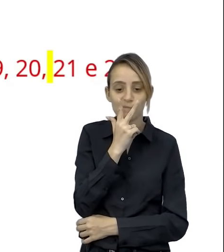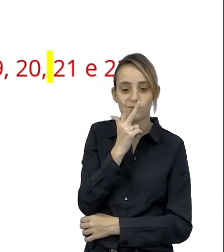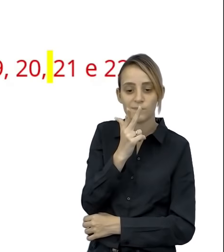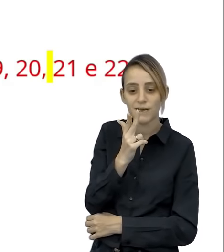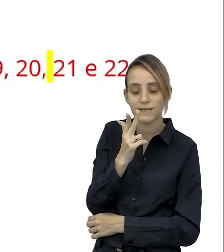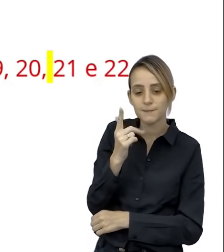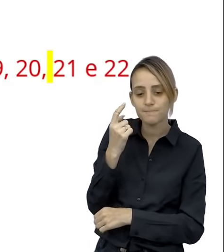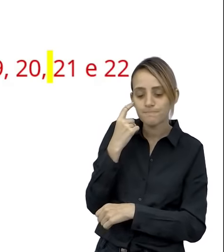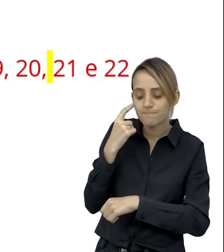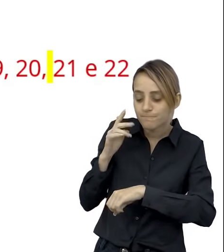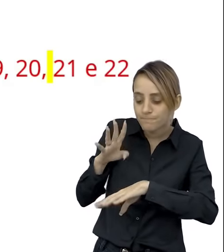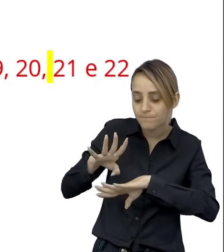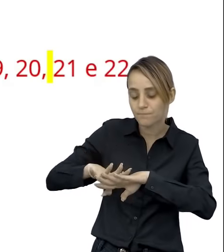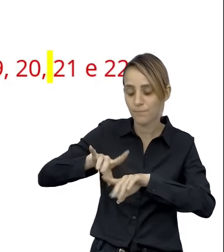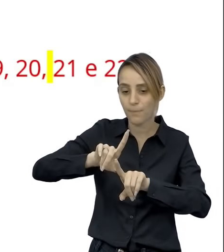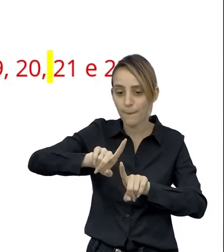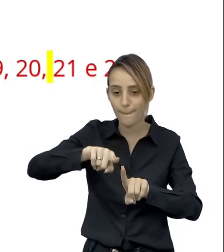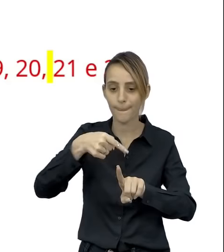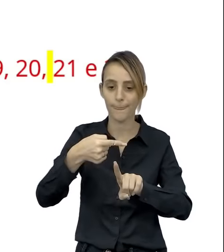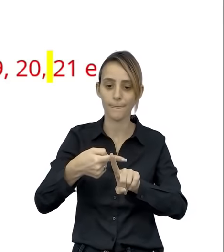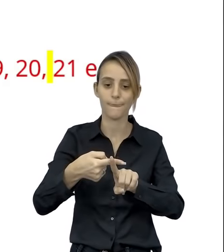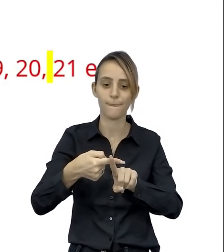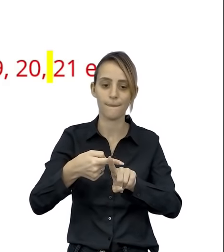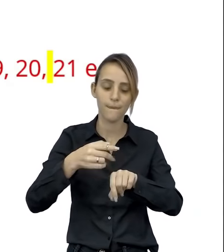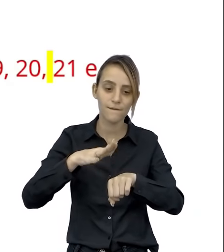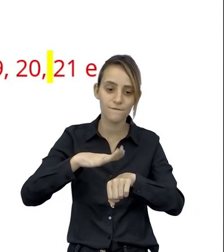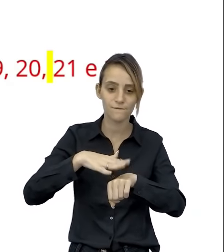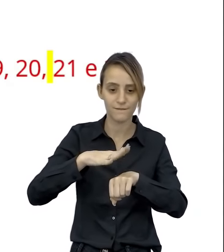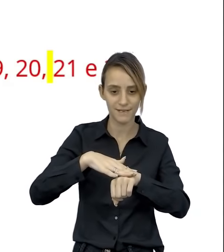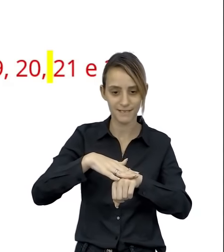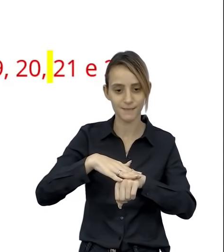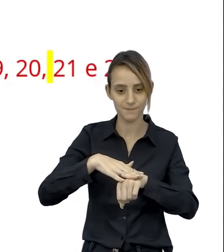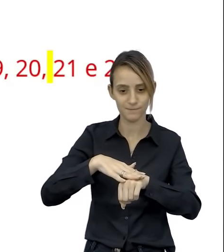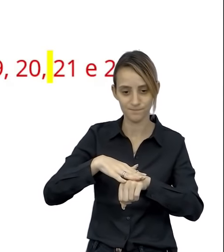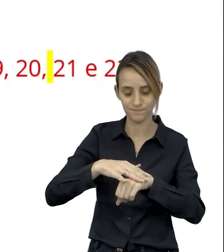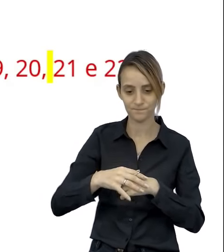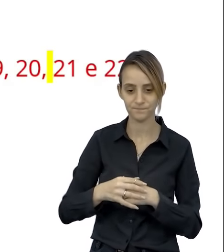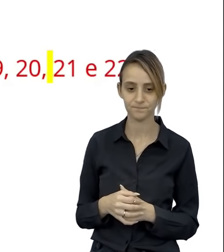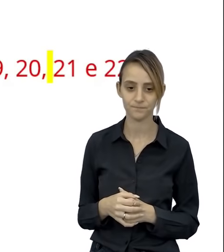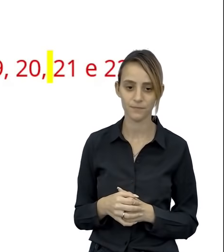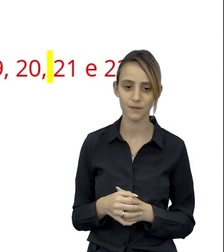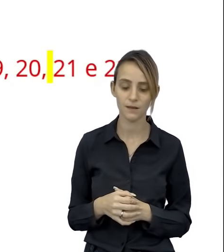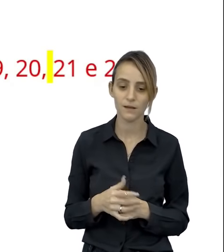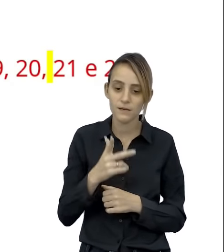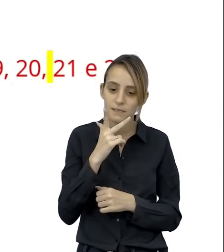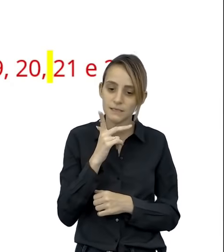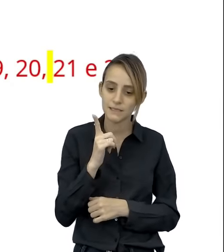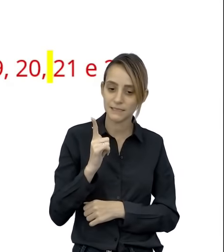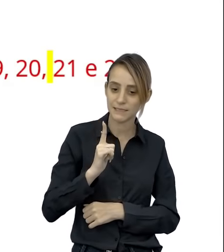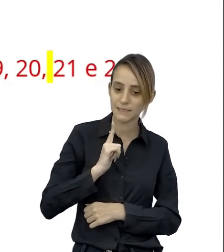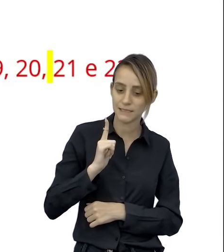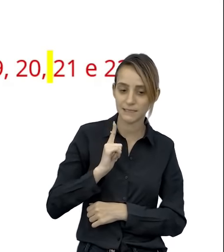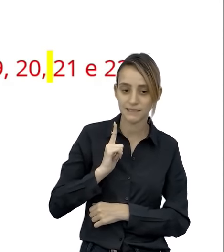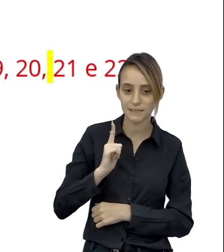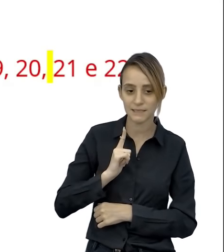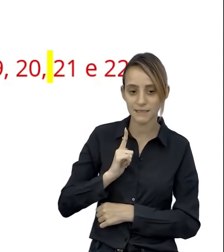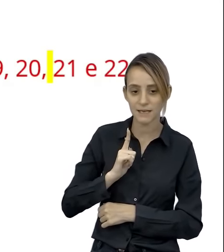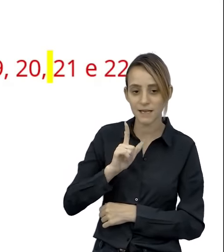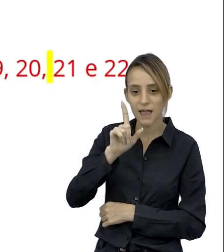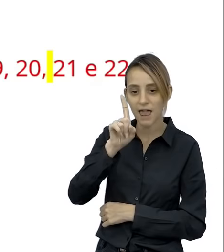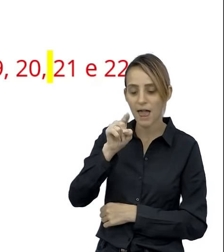aritmético representado nas operações por meio do campo aditivo. A ideia presente, então, é a